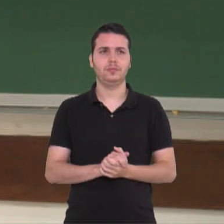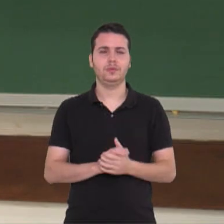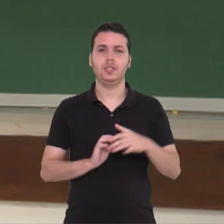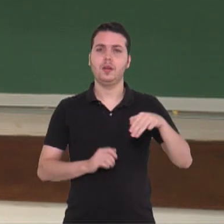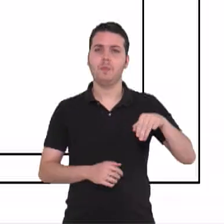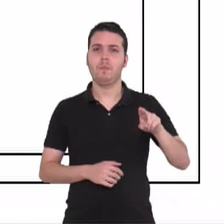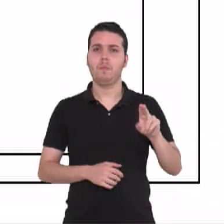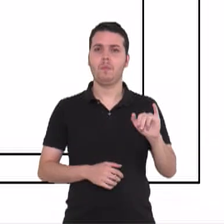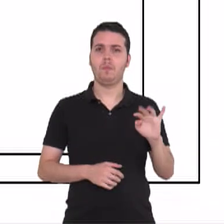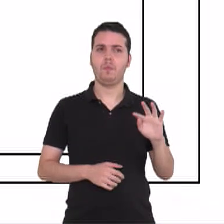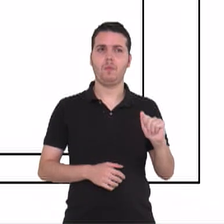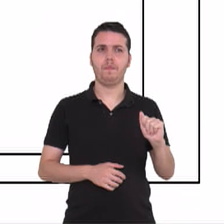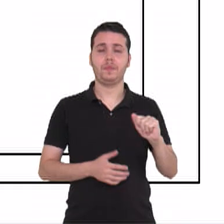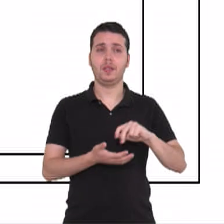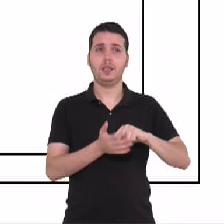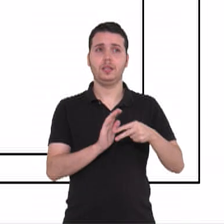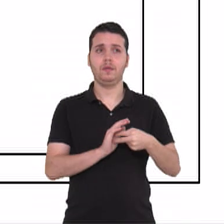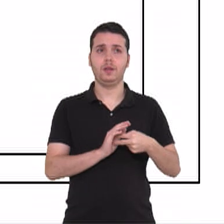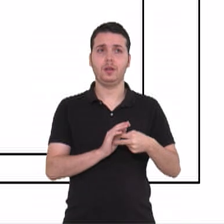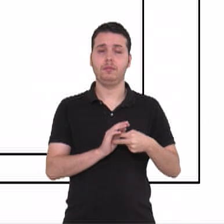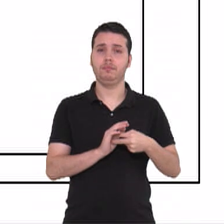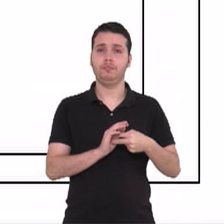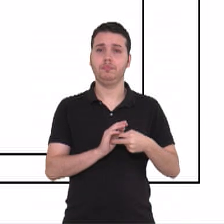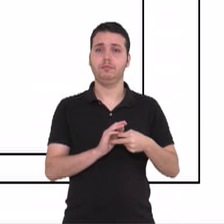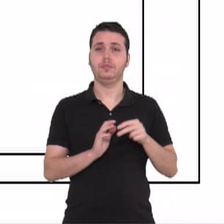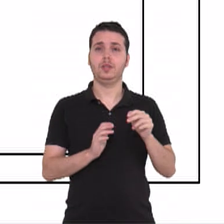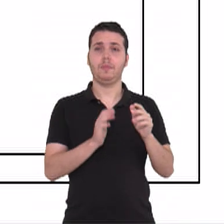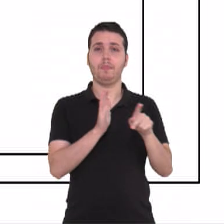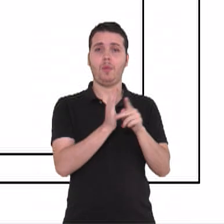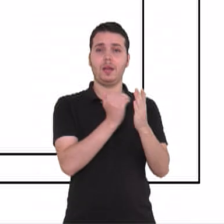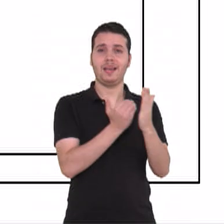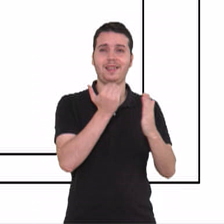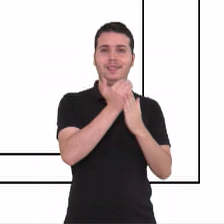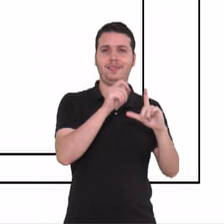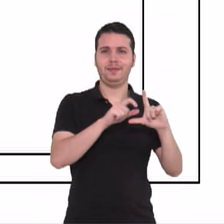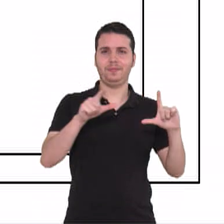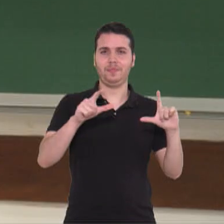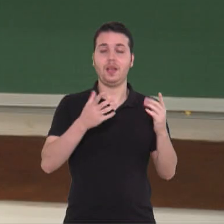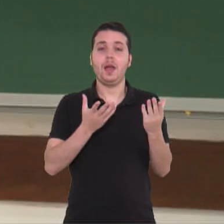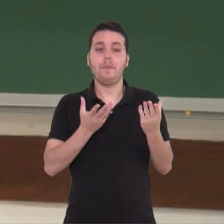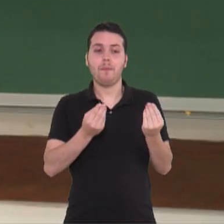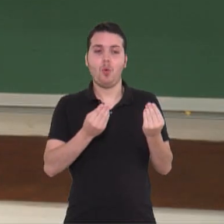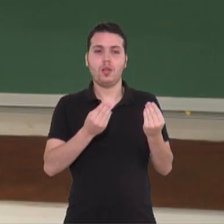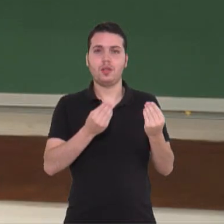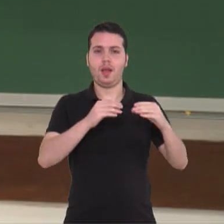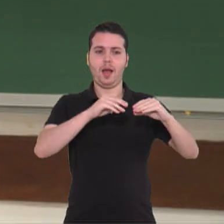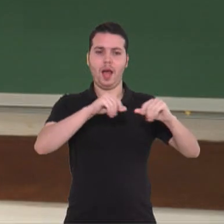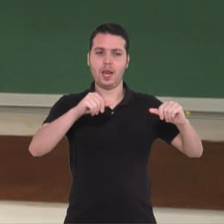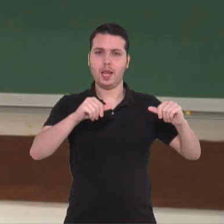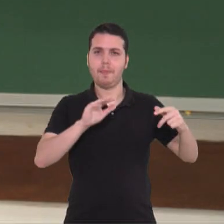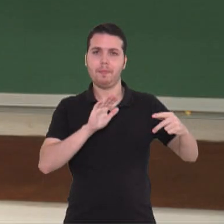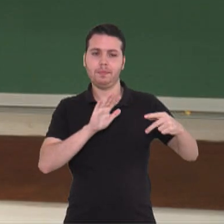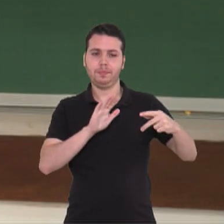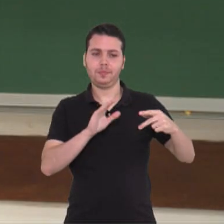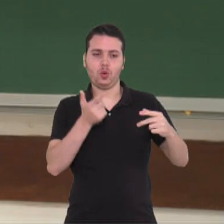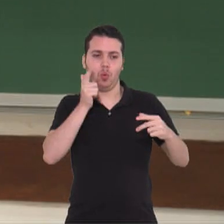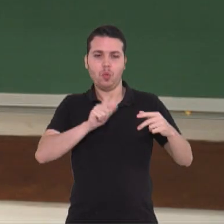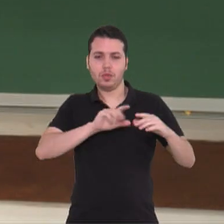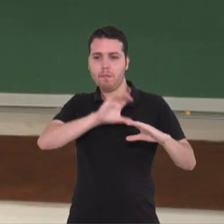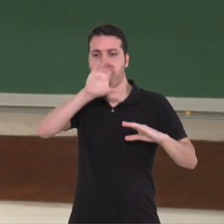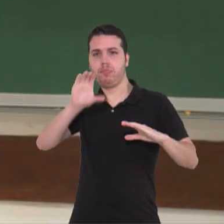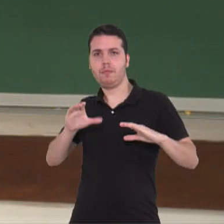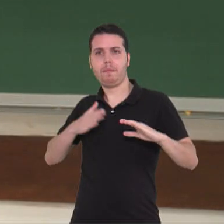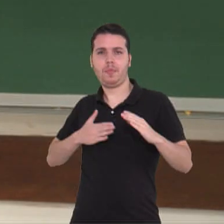muita, muita é um adjunto adverbial de intensidade. É muita areia para o meu caminhão. E